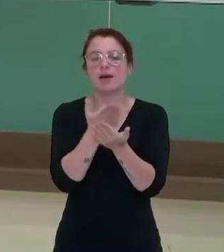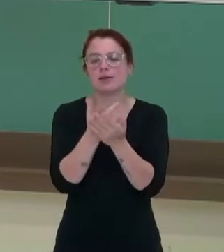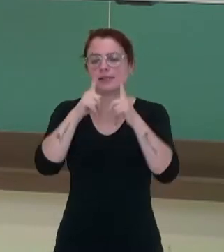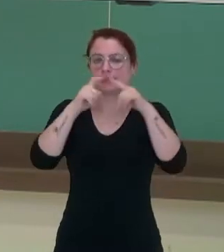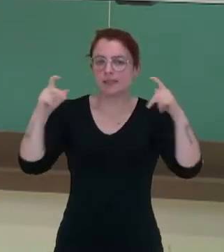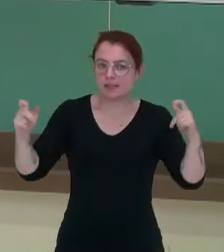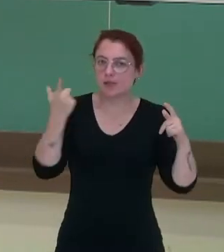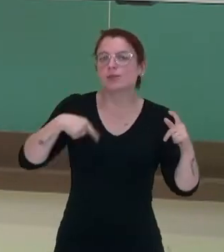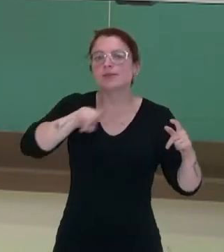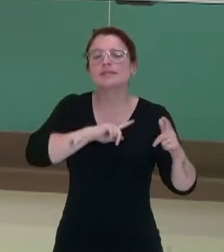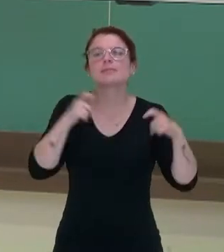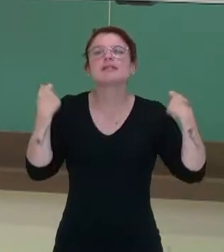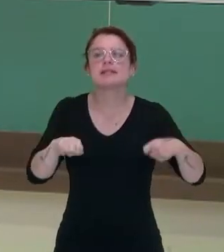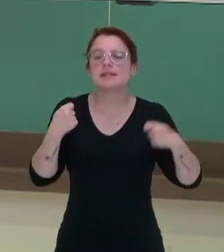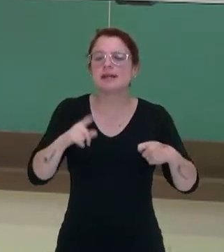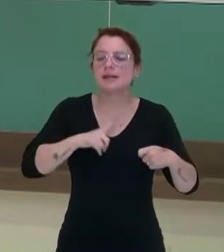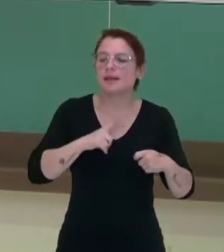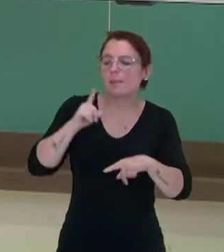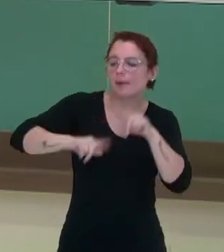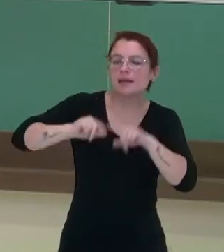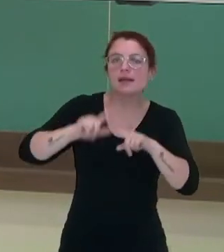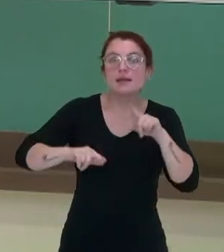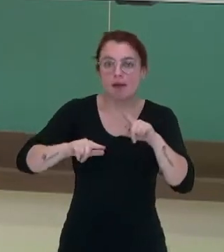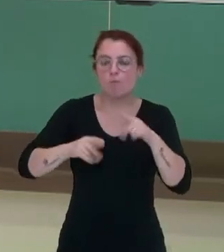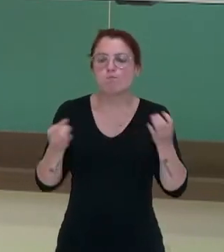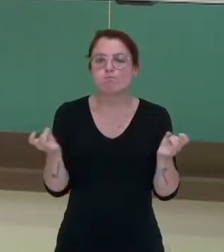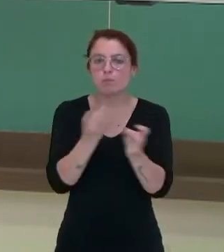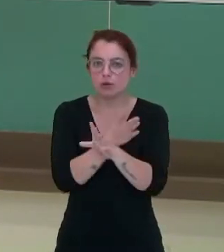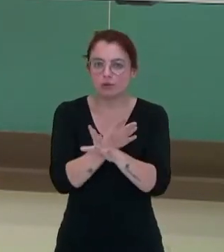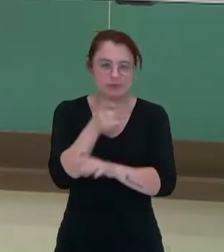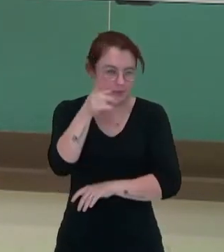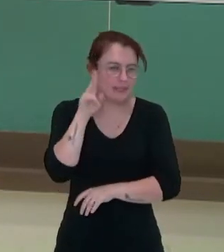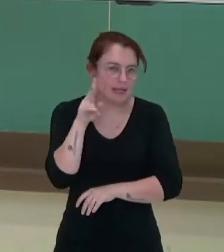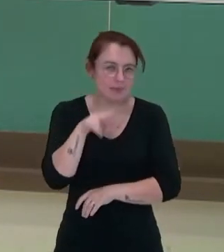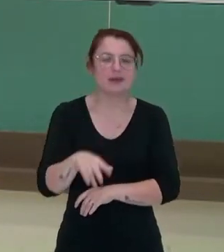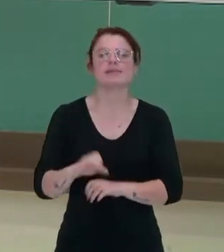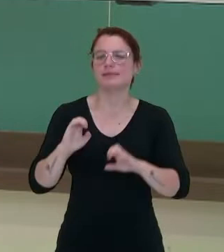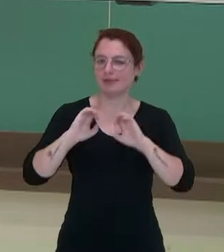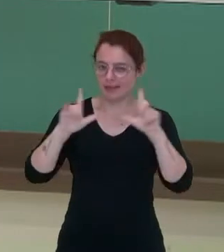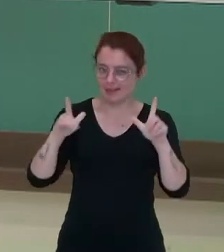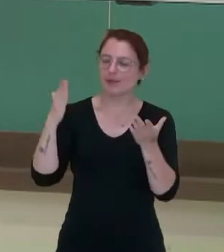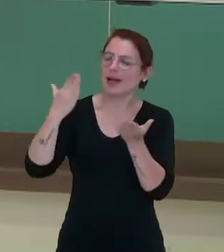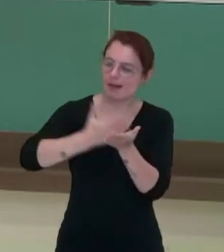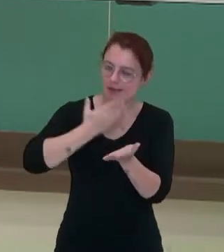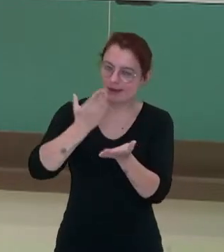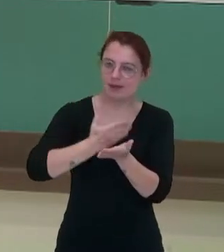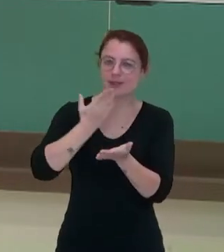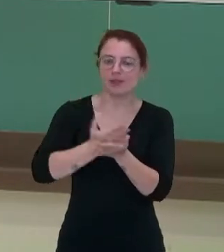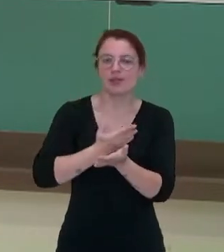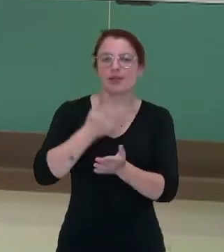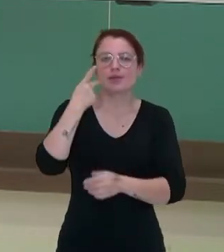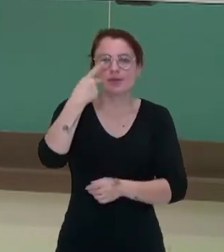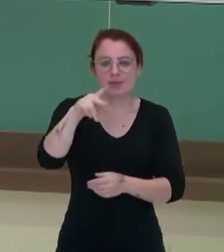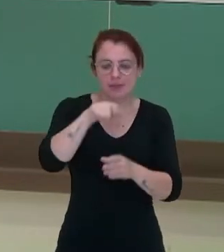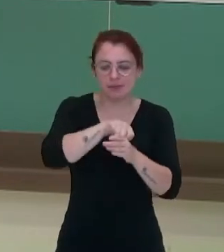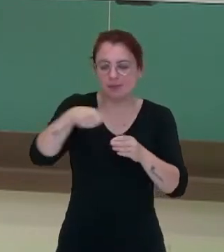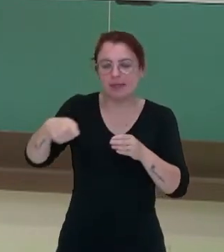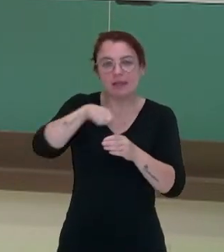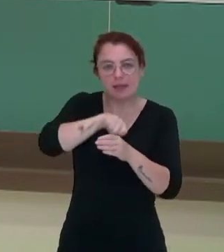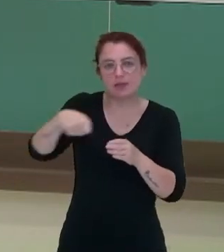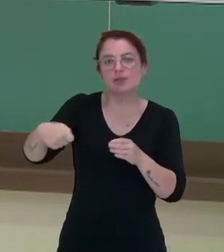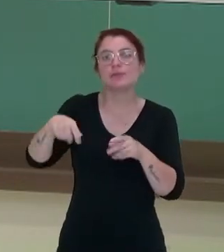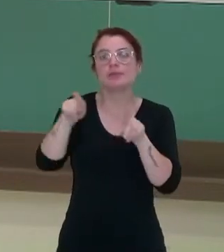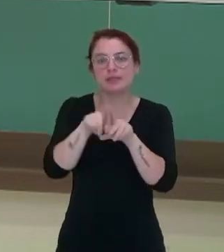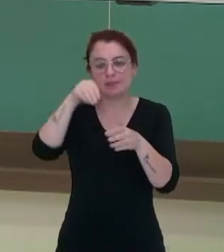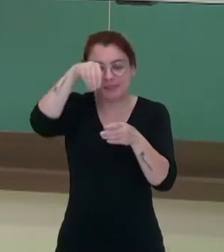a gente tem que ter alguns materiais em mãos. Você lembra? Claro, o seu caderno, o seu penal e, dentro